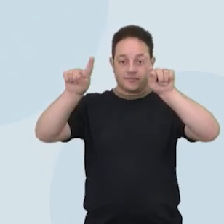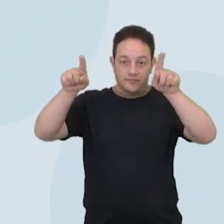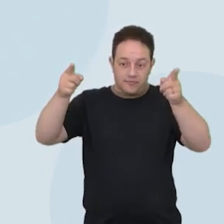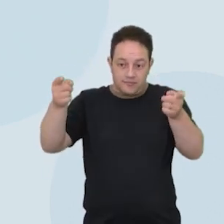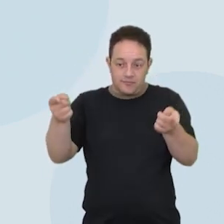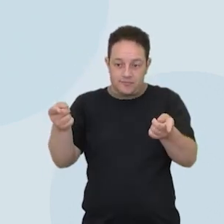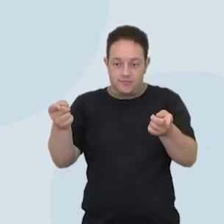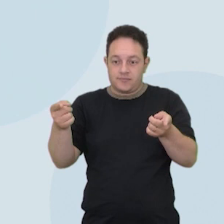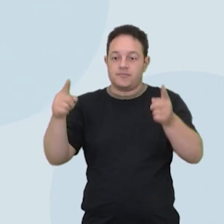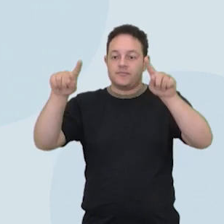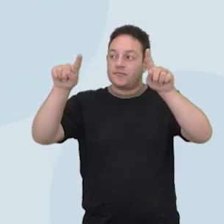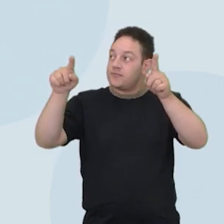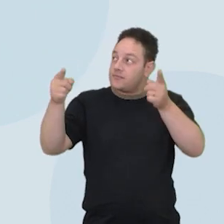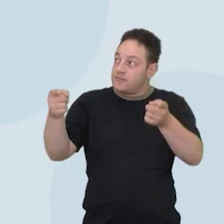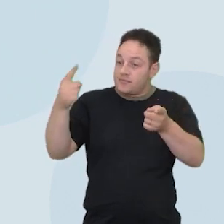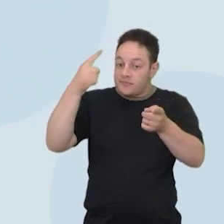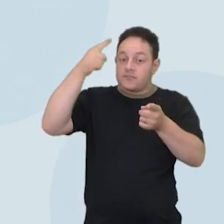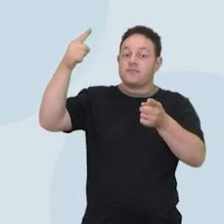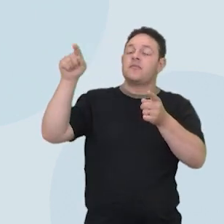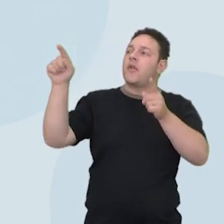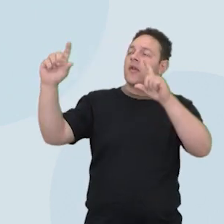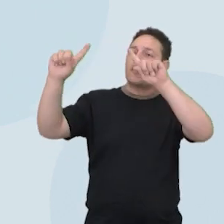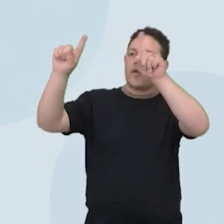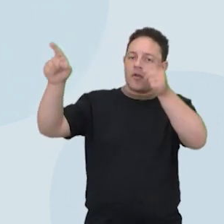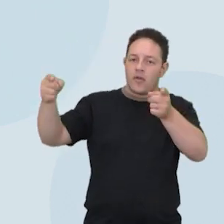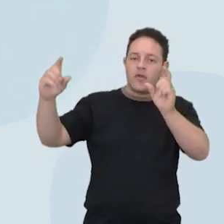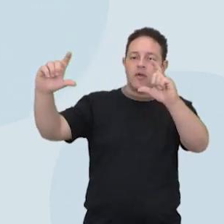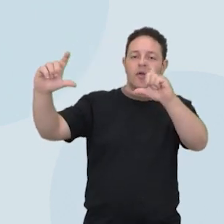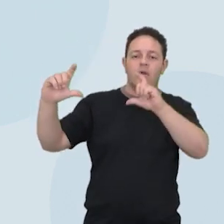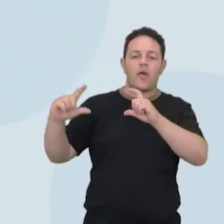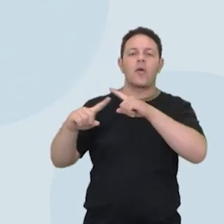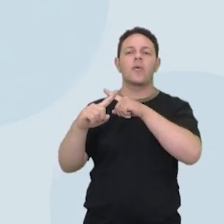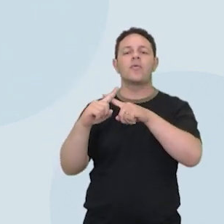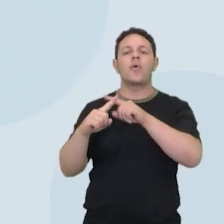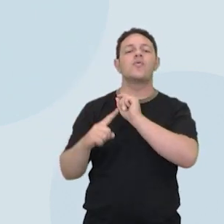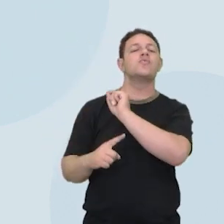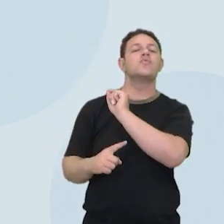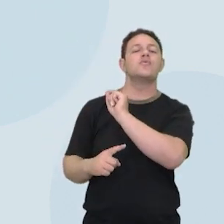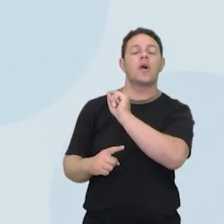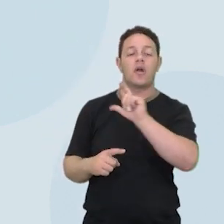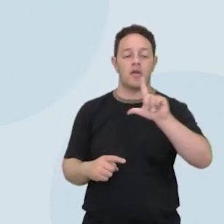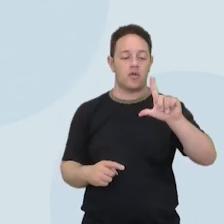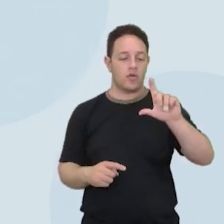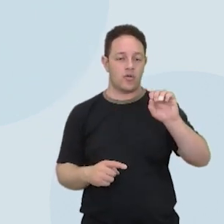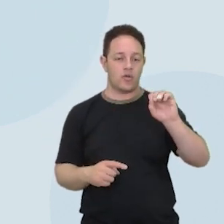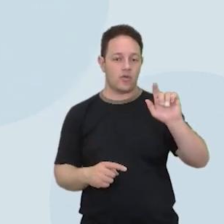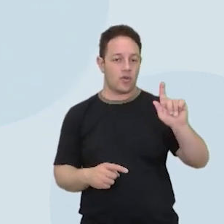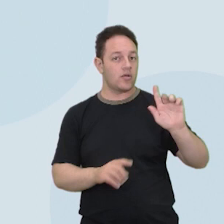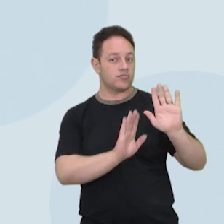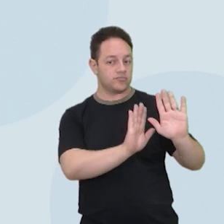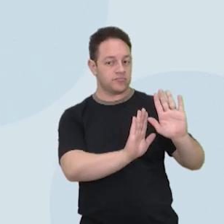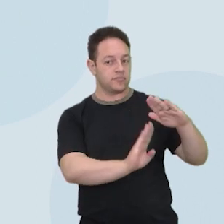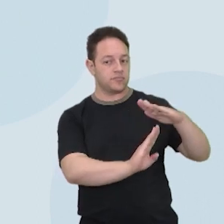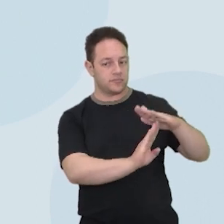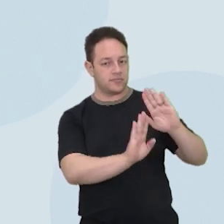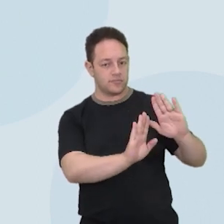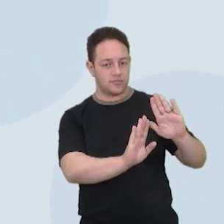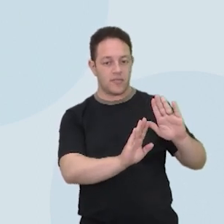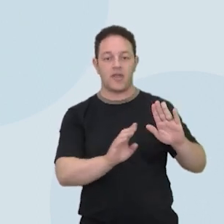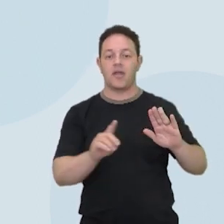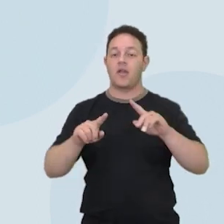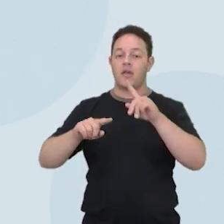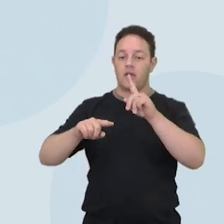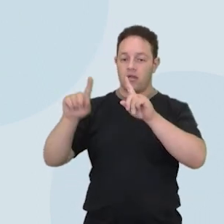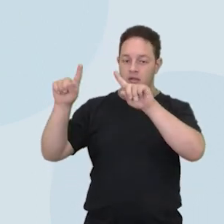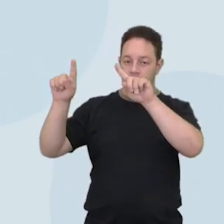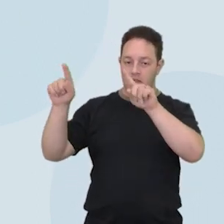em parênteses para vocês lembrarem que é o produto, ó, multiplicação. E o log a gente vai fazer o quê? Então, isso daqui, como é produto,